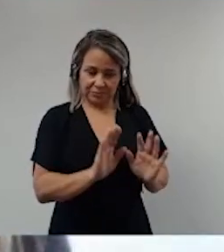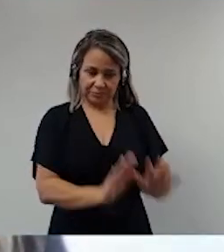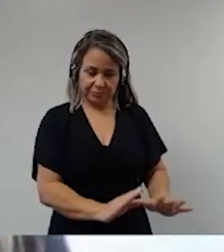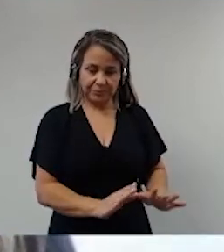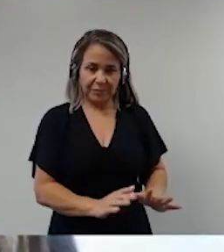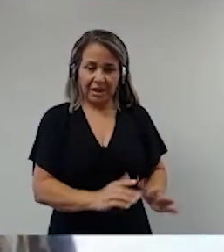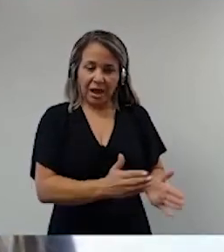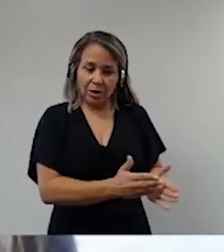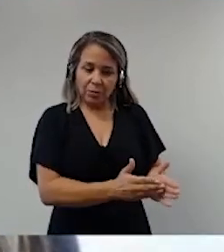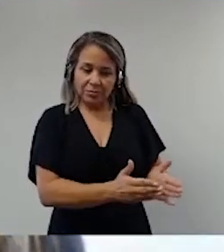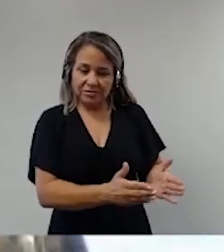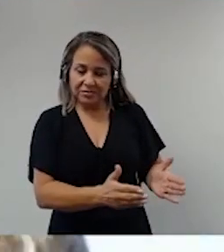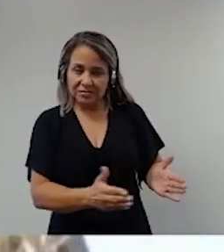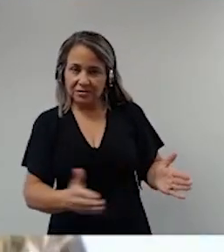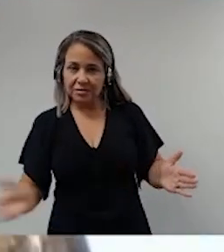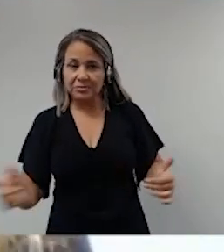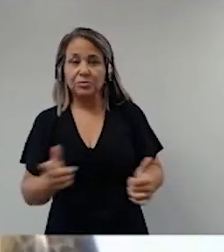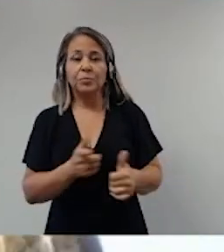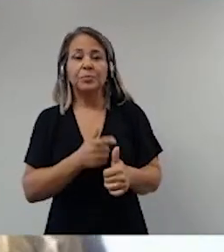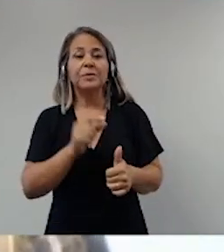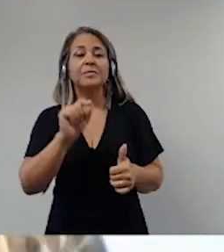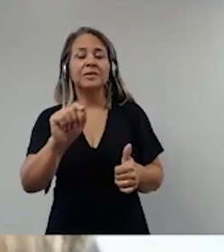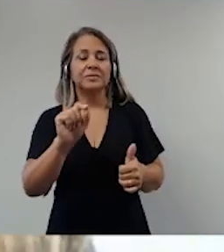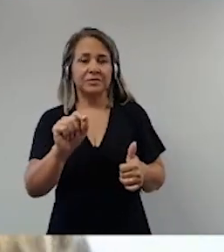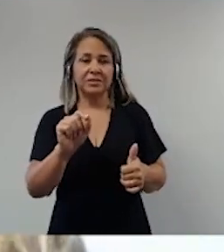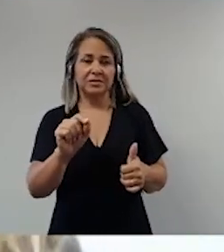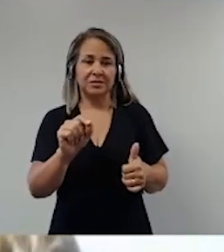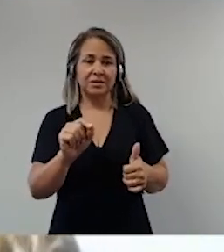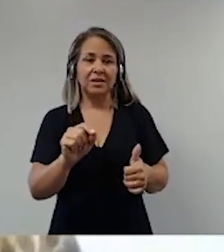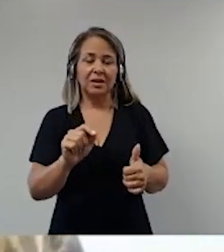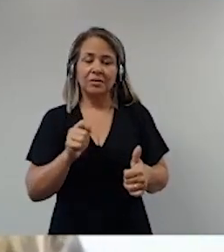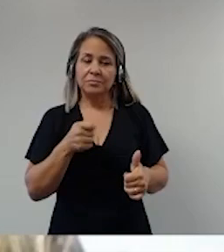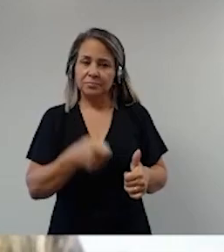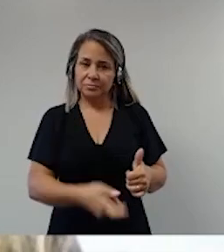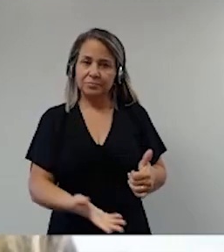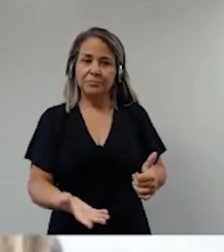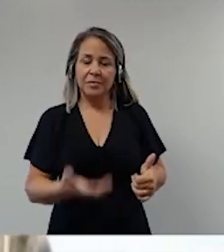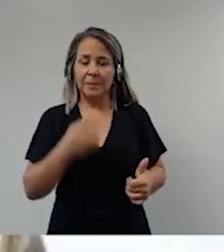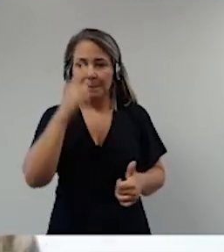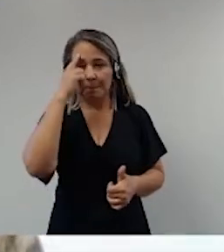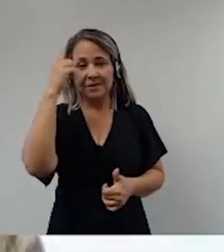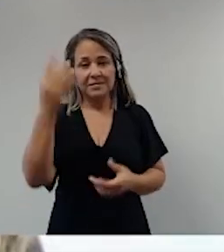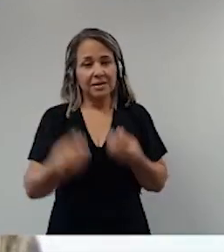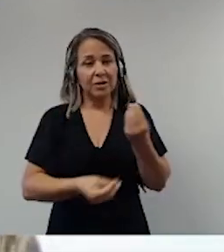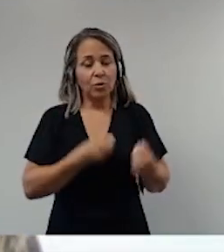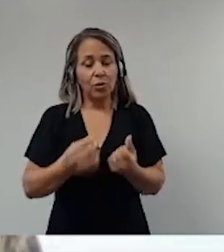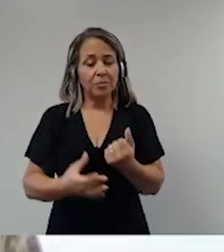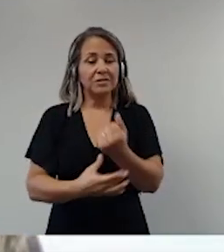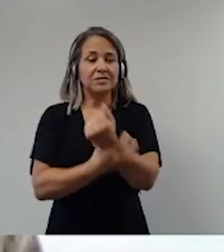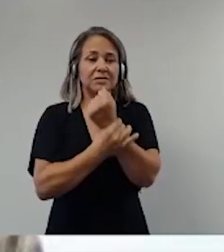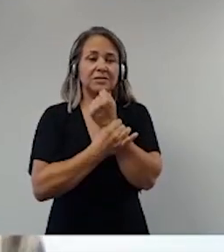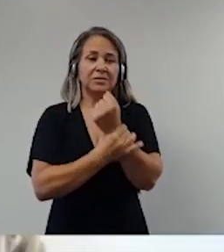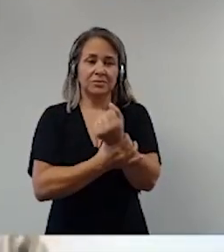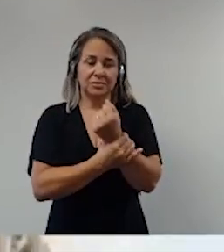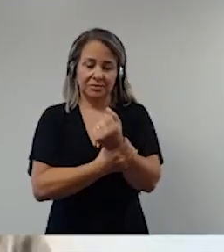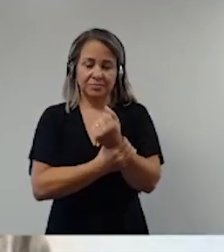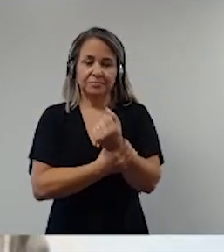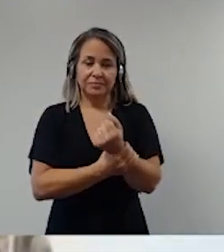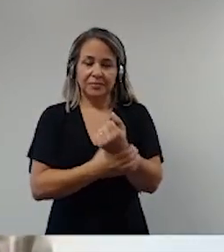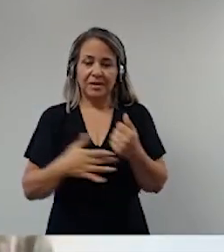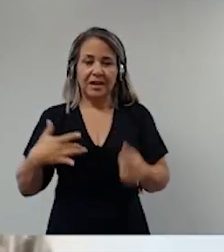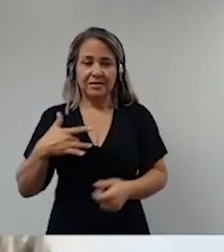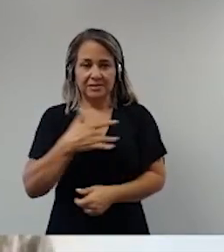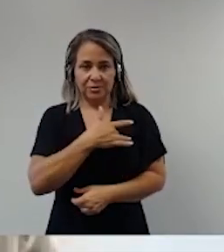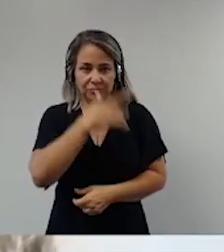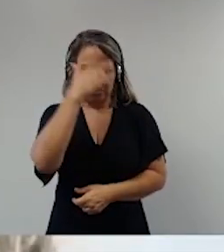E, a partir daí, o nosso primeiro ato foi, efetivamente, pensar em como assegurar a saúde